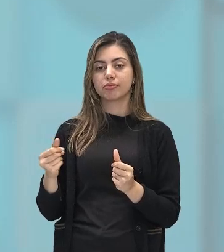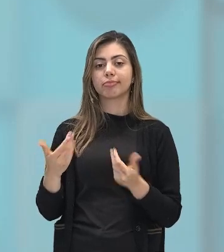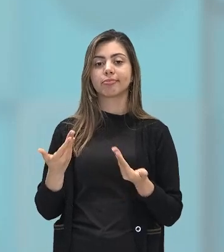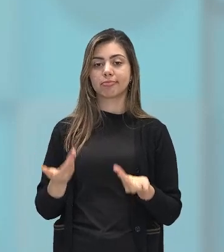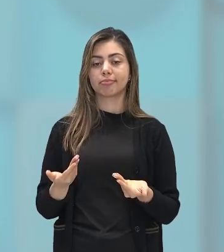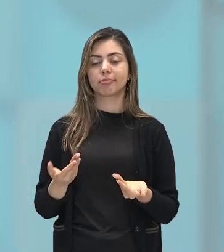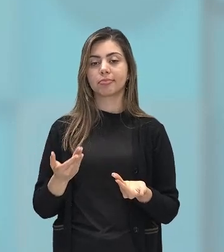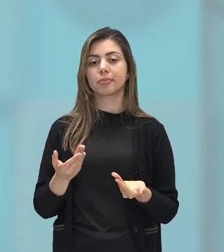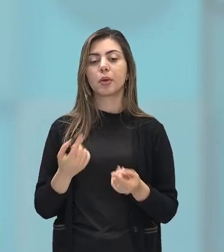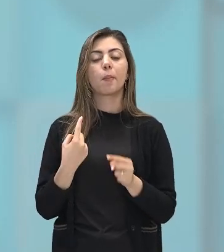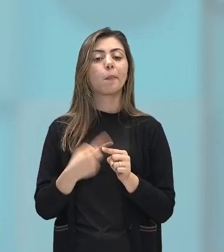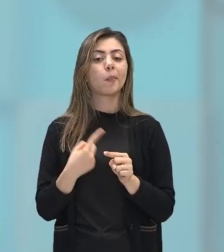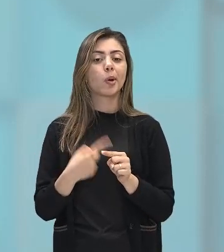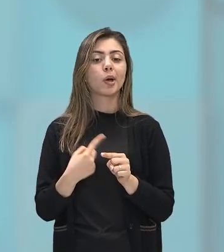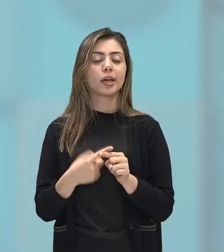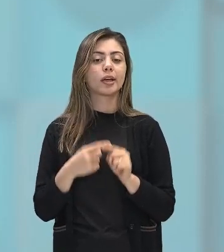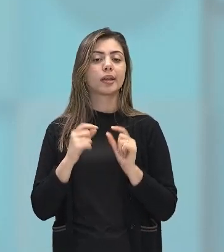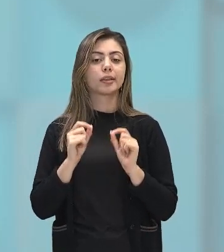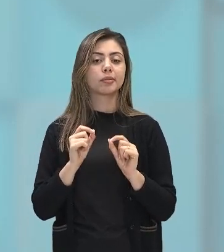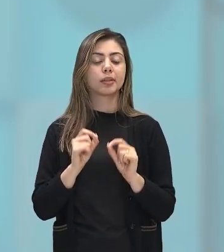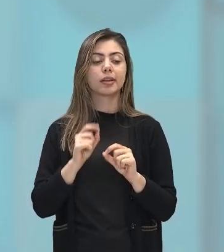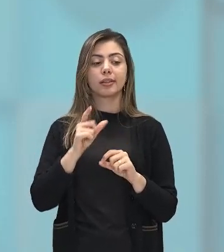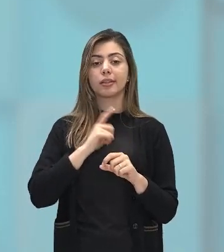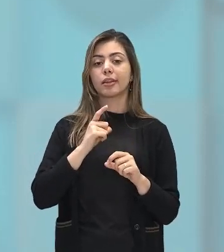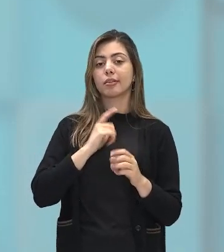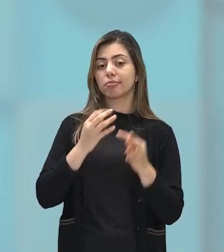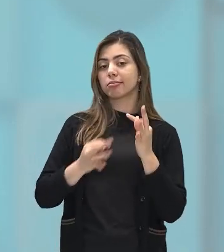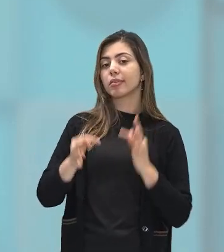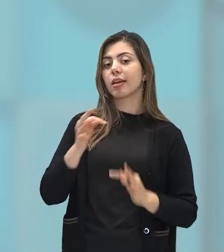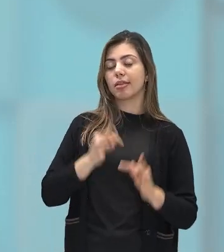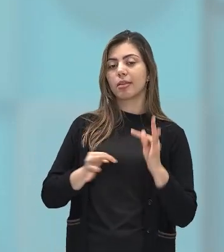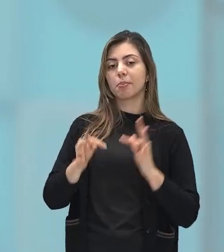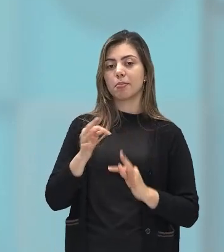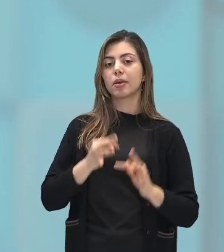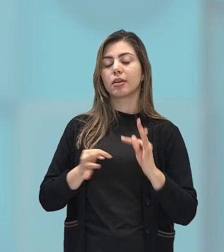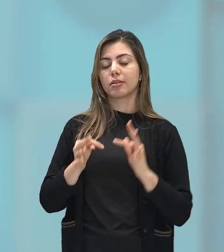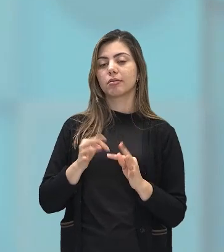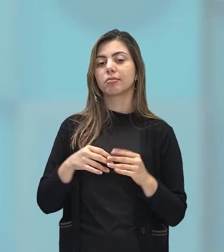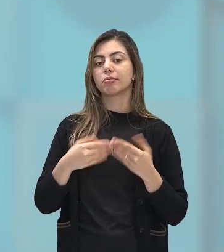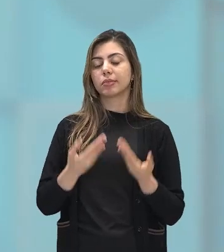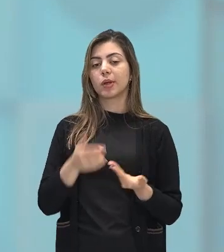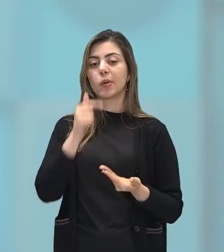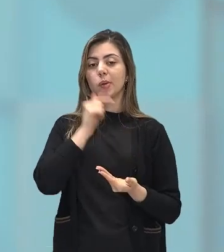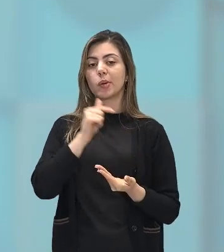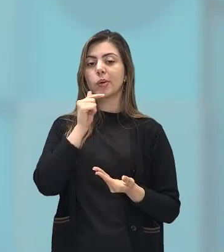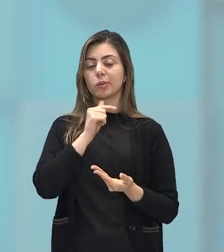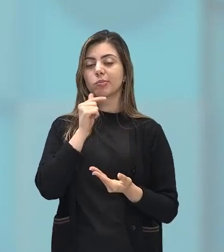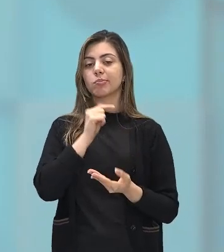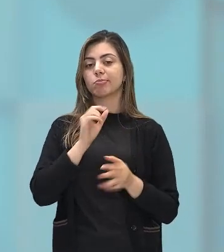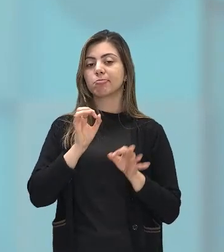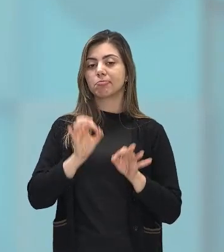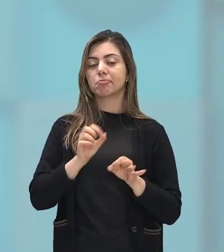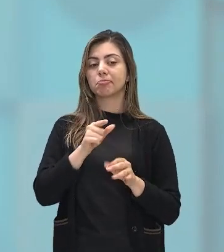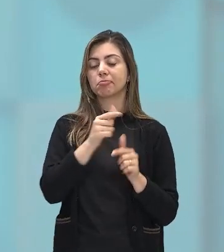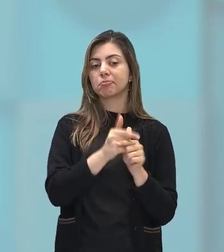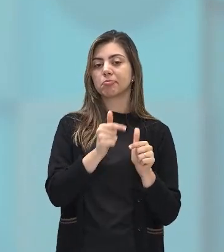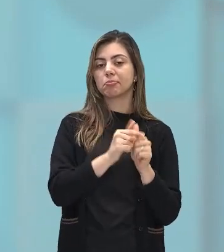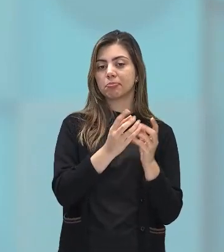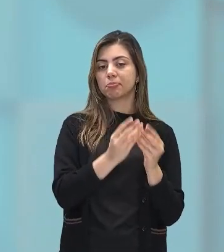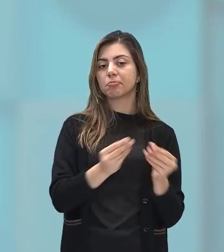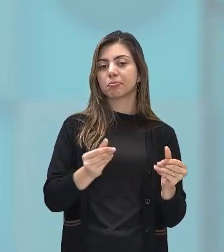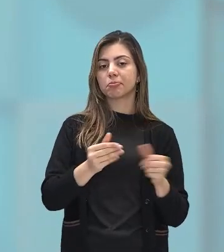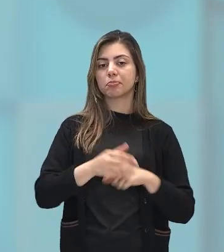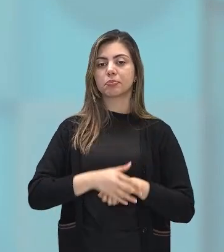conta justamente desse tratamento que está sendo feito e o resultado está sendo eficiente. Vamos